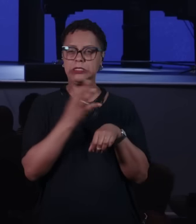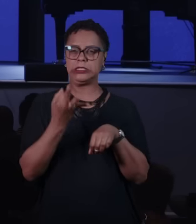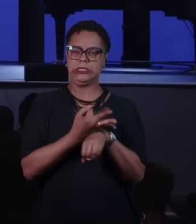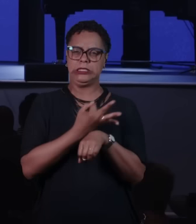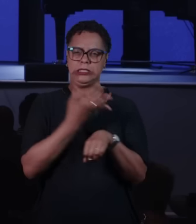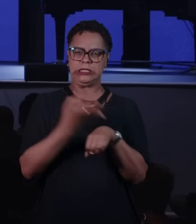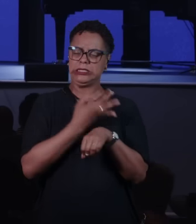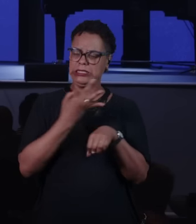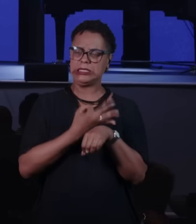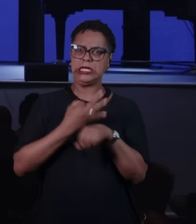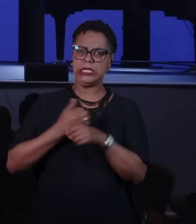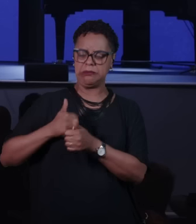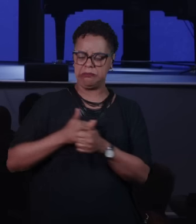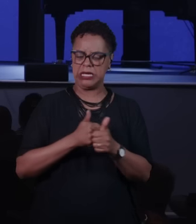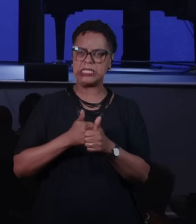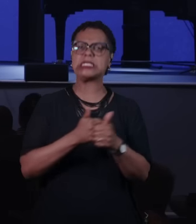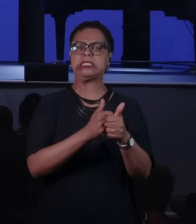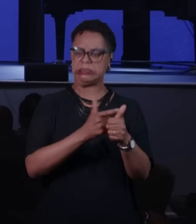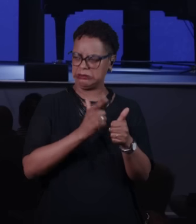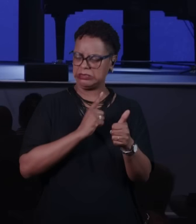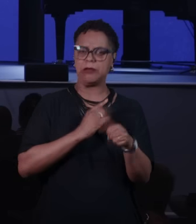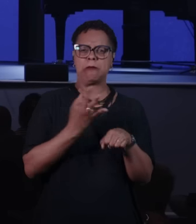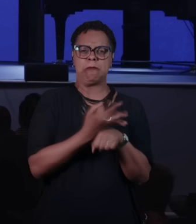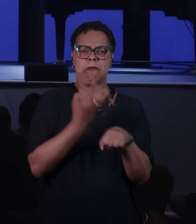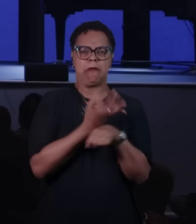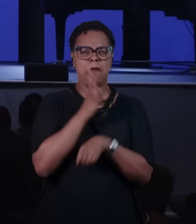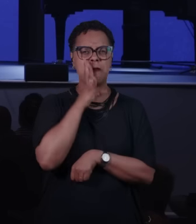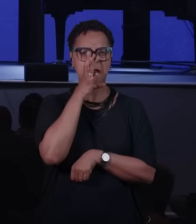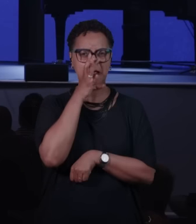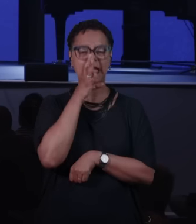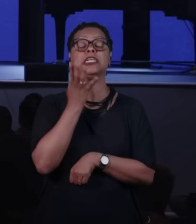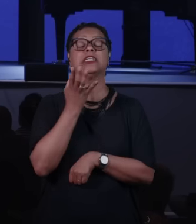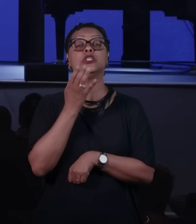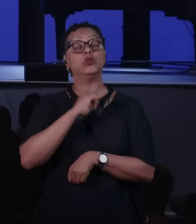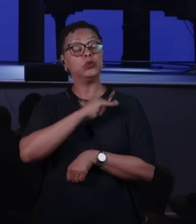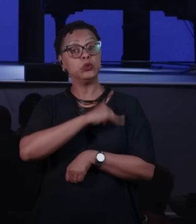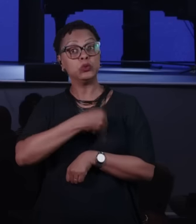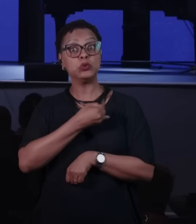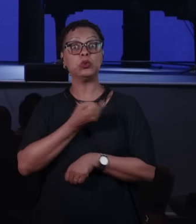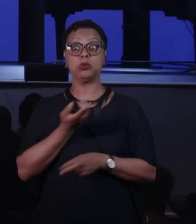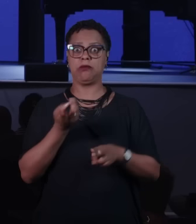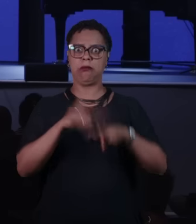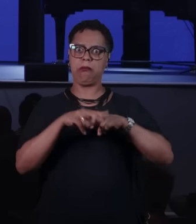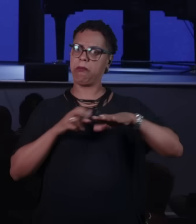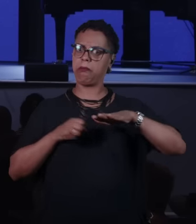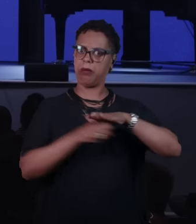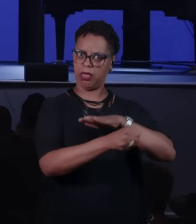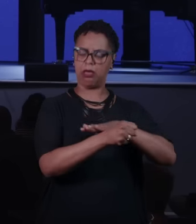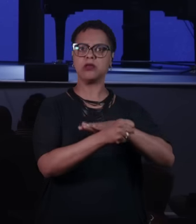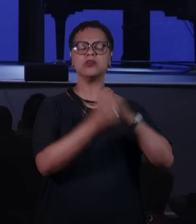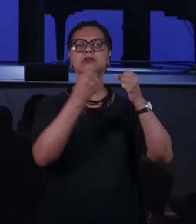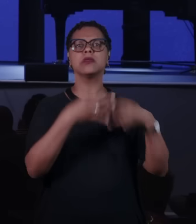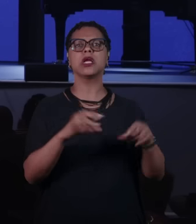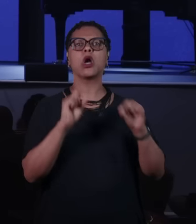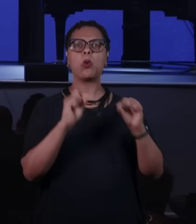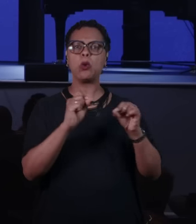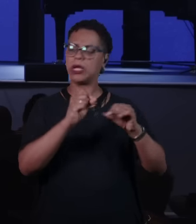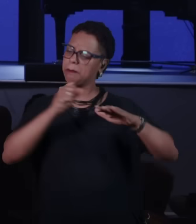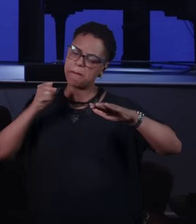muita perseguição. O próprio apóstolo João estava preso, e a tradição diz que ele foi jogado